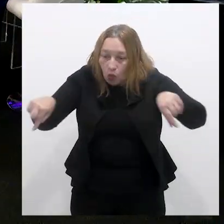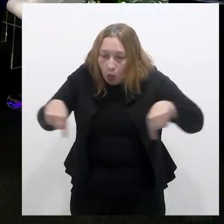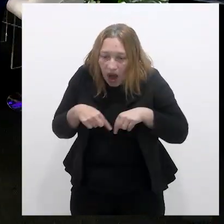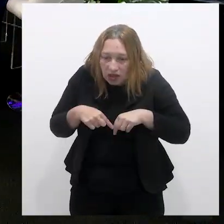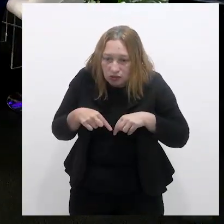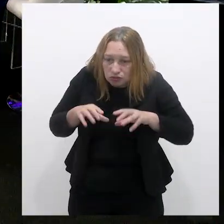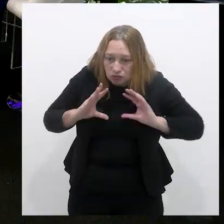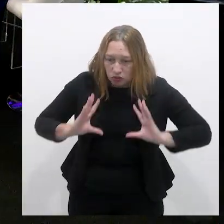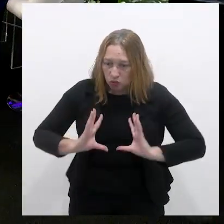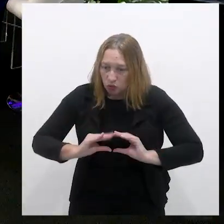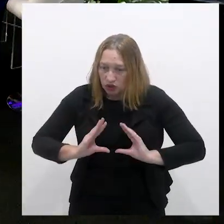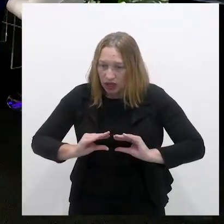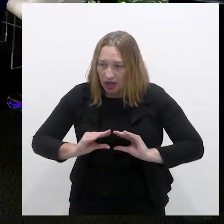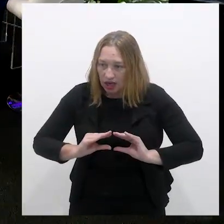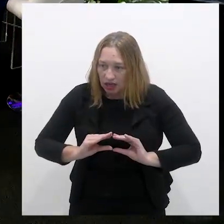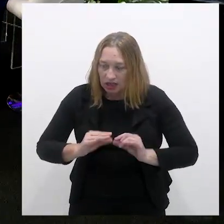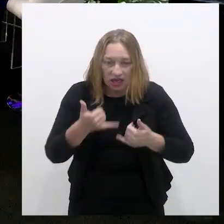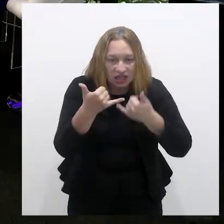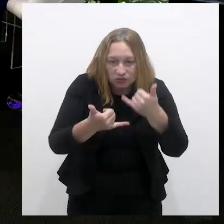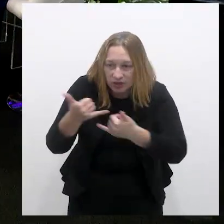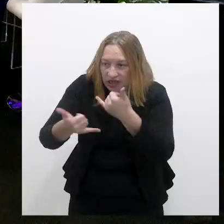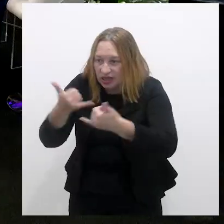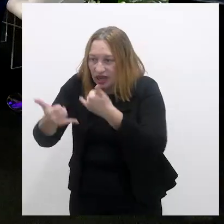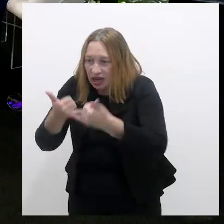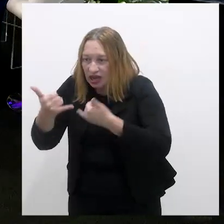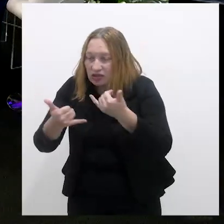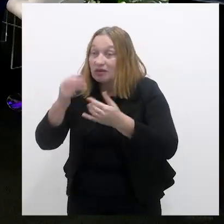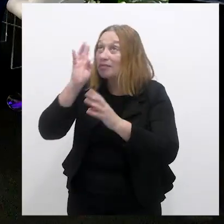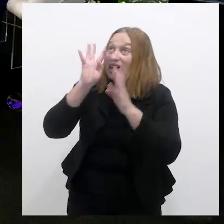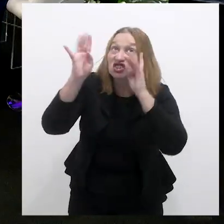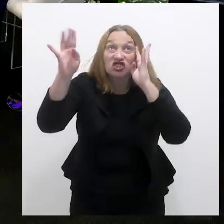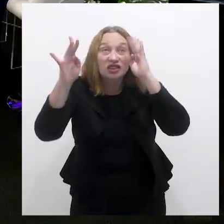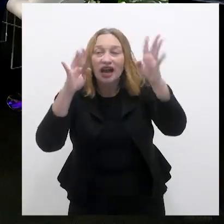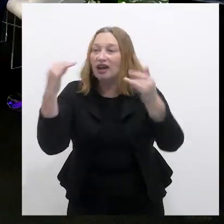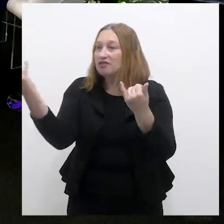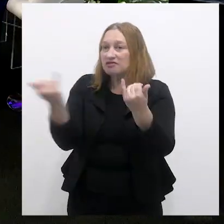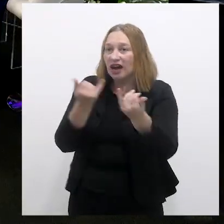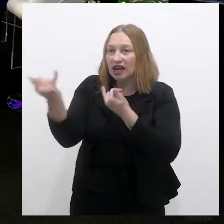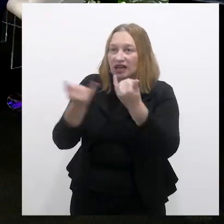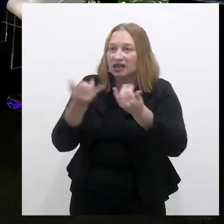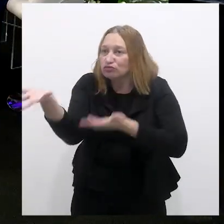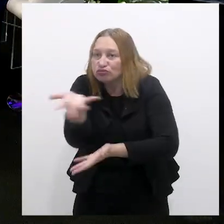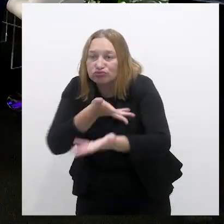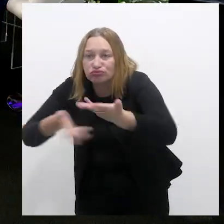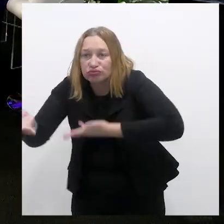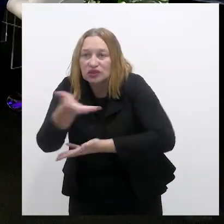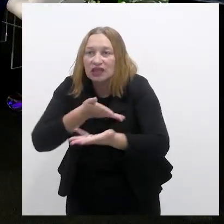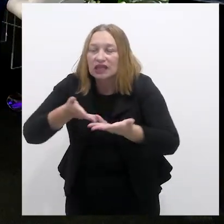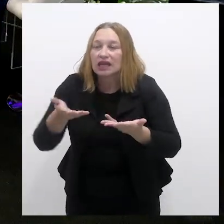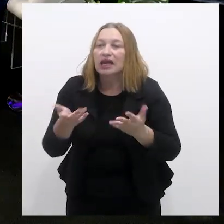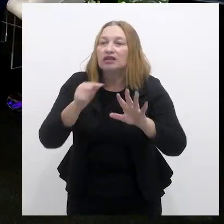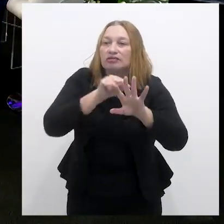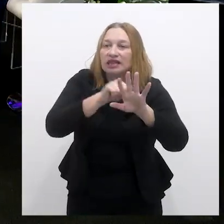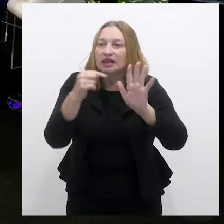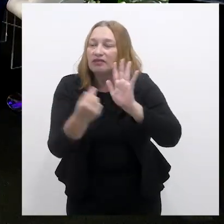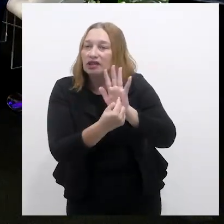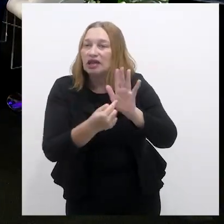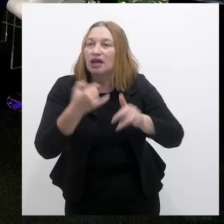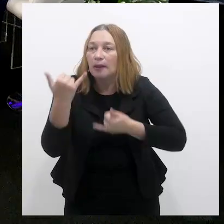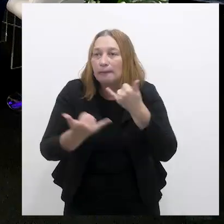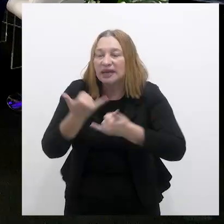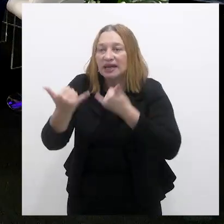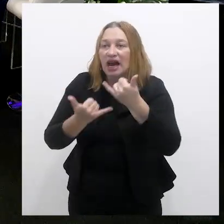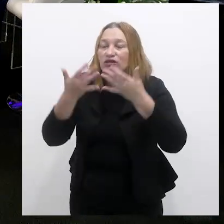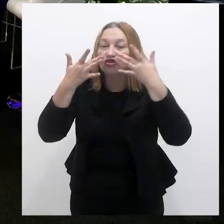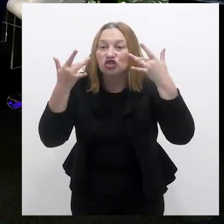de pelúcia cantam, ele tem um amigo imaginário que guia ele nessa jornada. Então, acho que isso de brincar com as metáforas, na hora que a